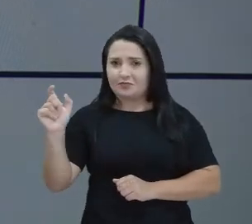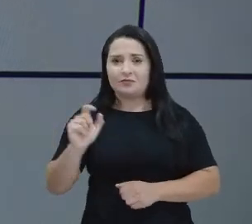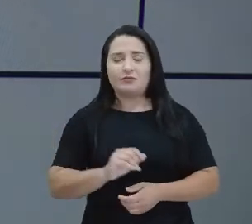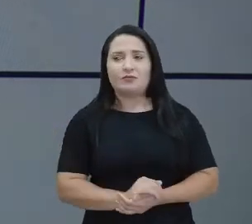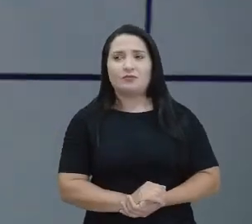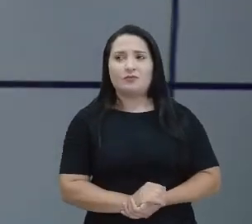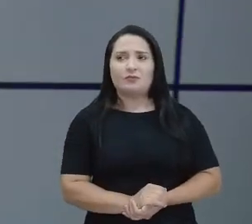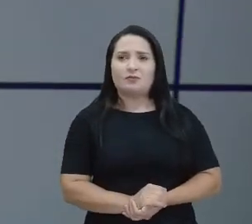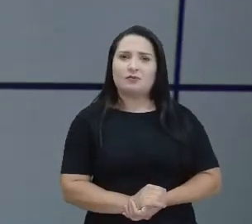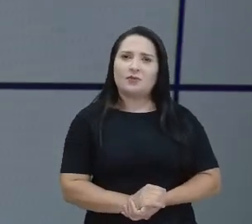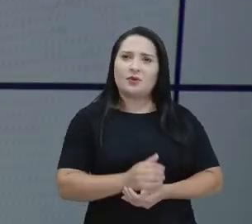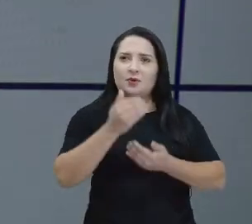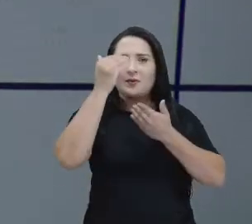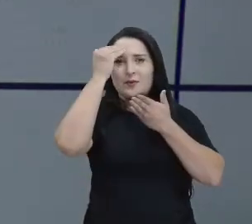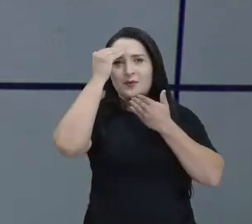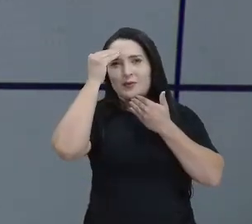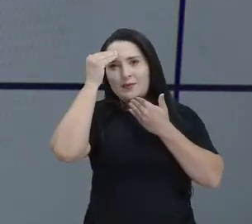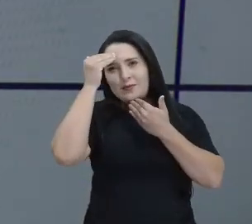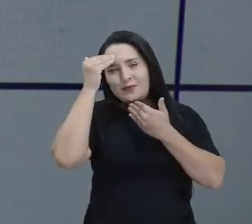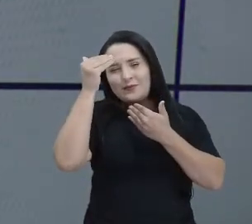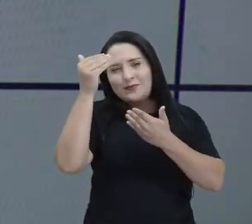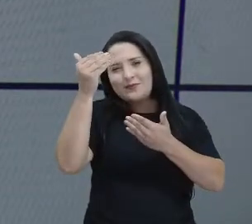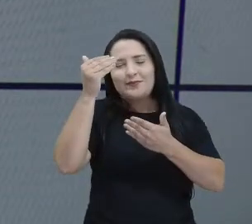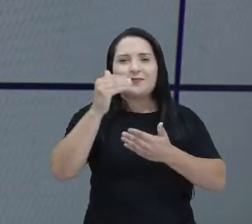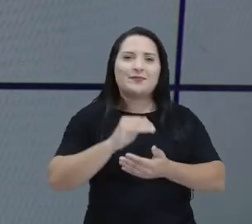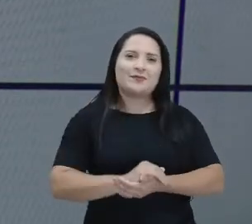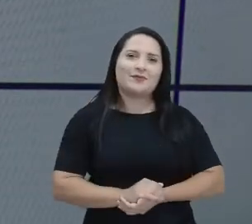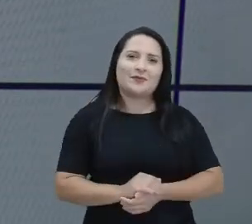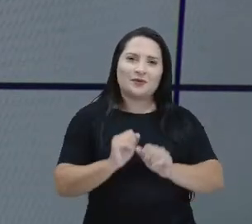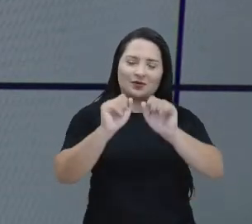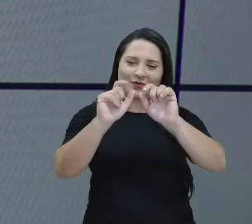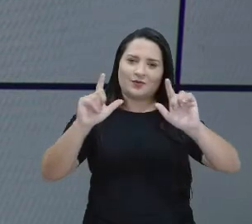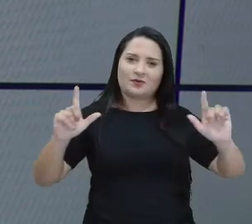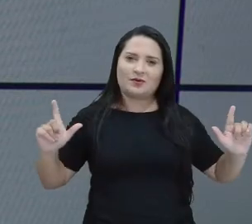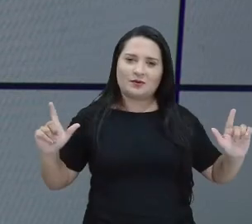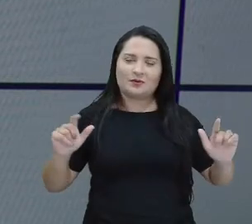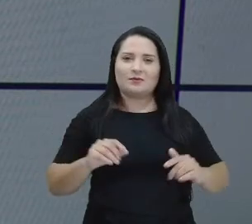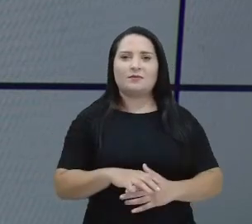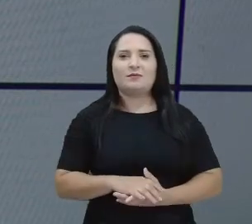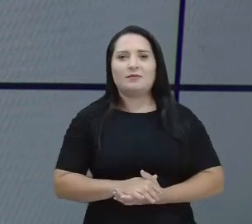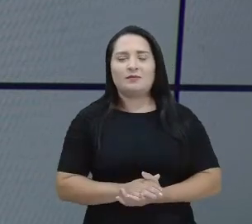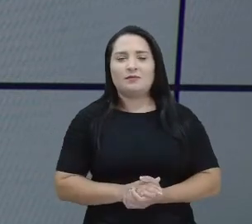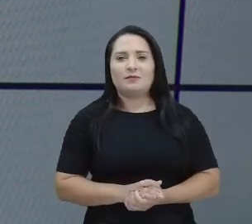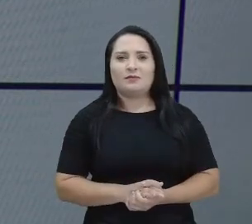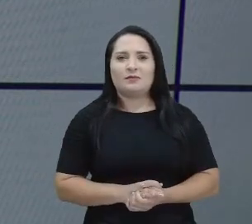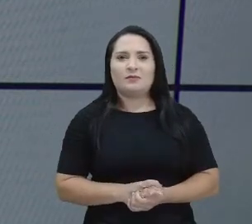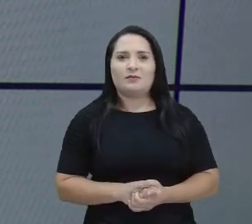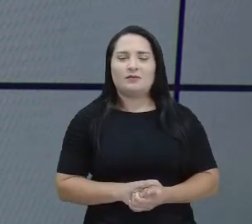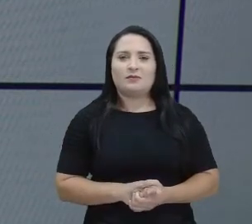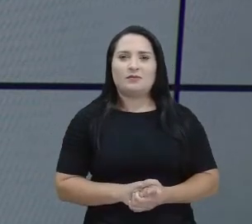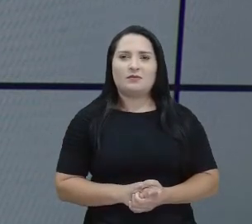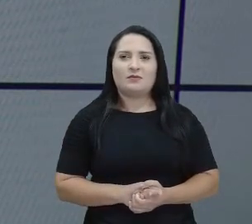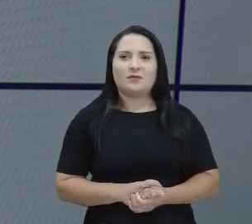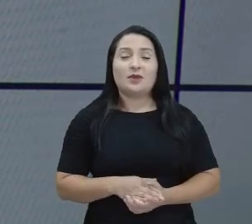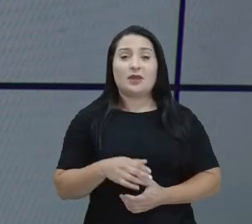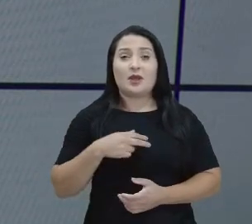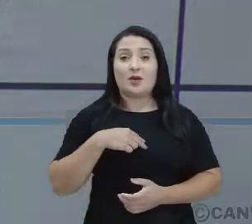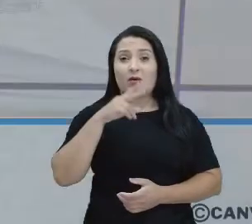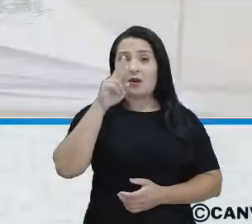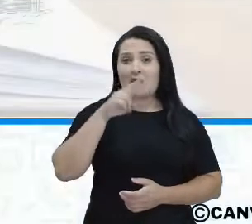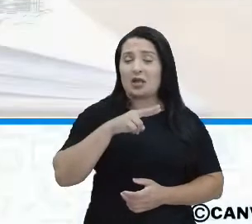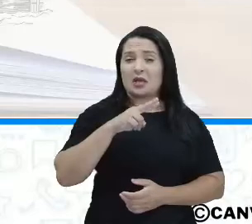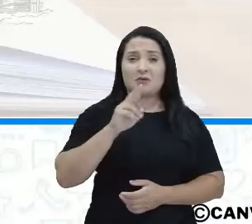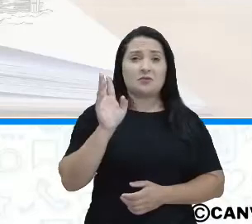aí. Obrigada. Qual desses aí eu leio e ele não muda o nome